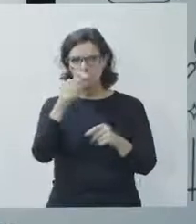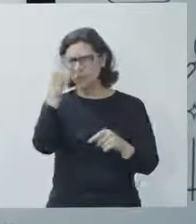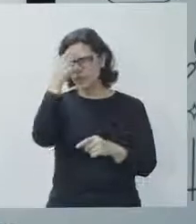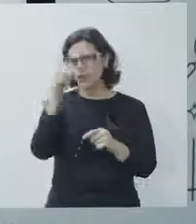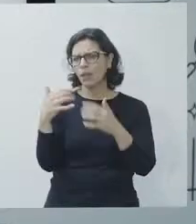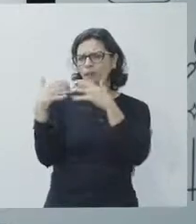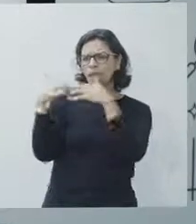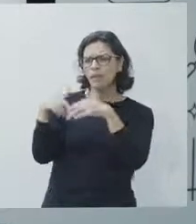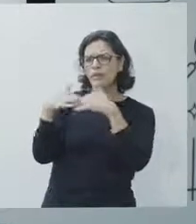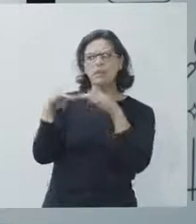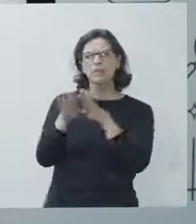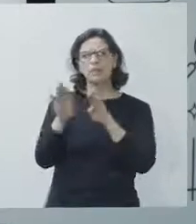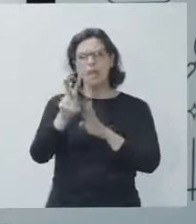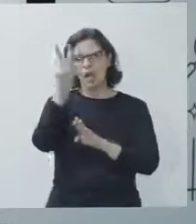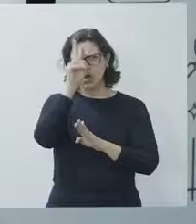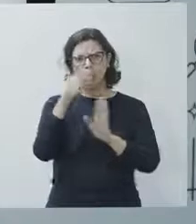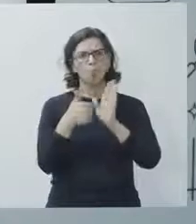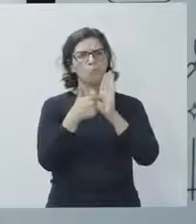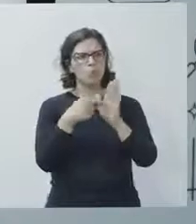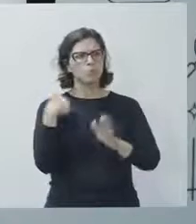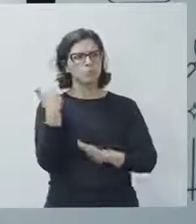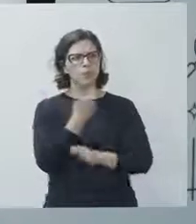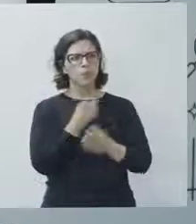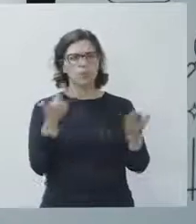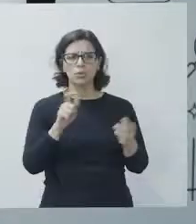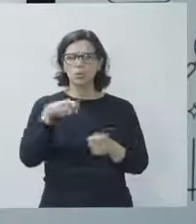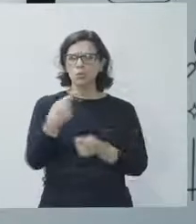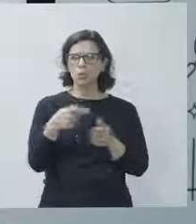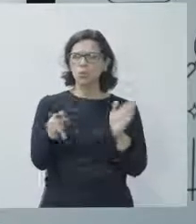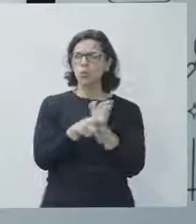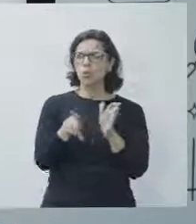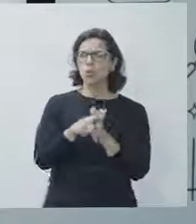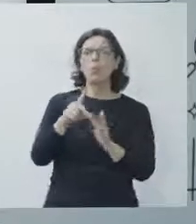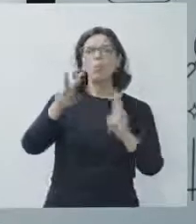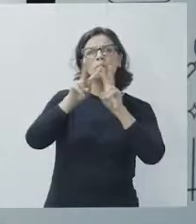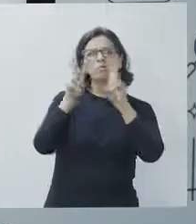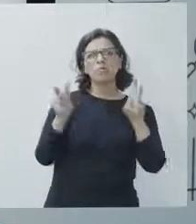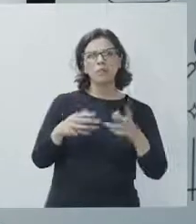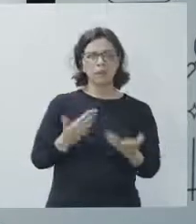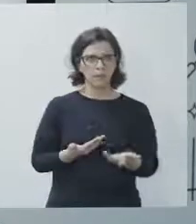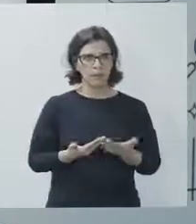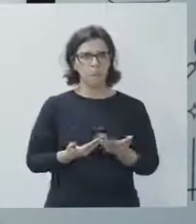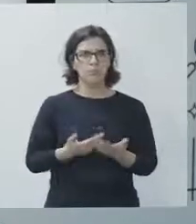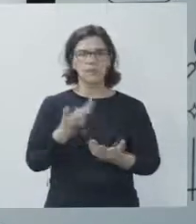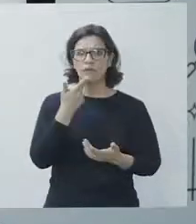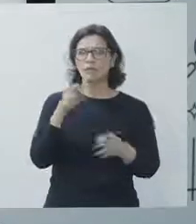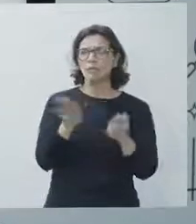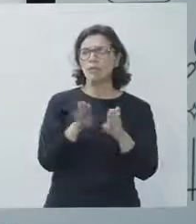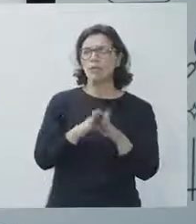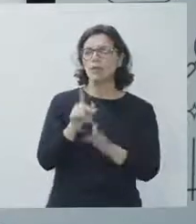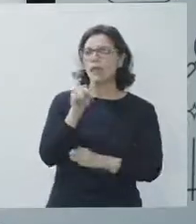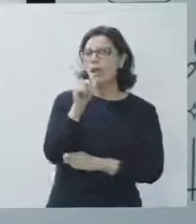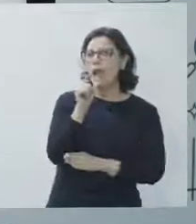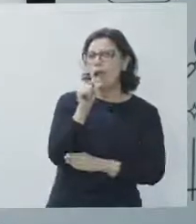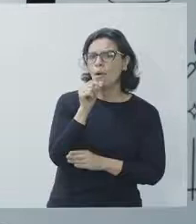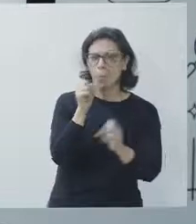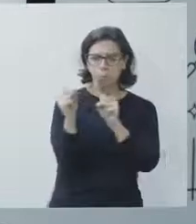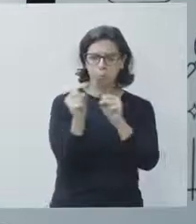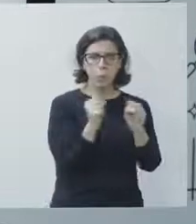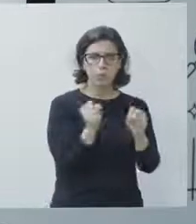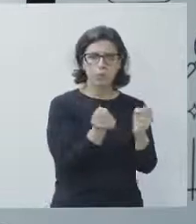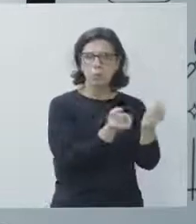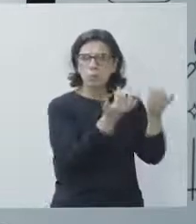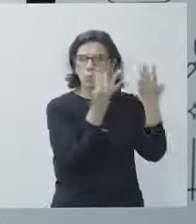da reflexão que o conto nos traz sobre esta questão, de a água não ter